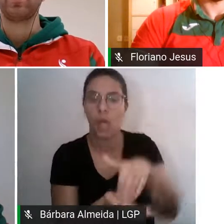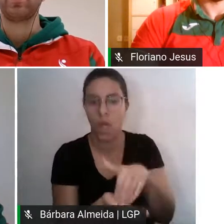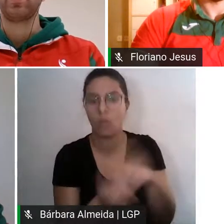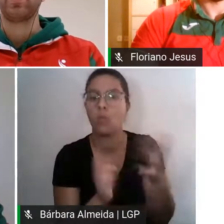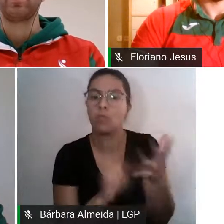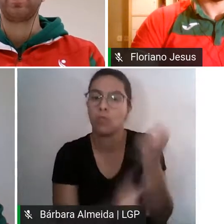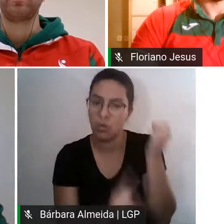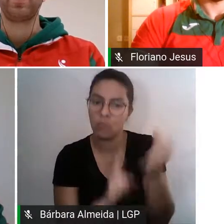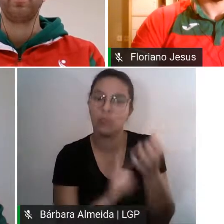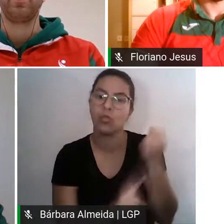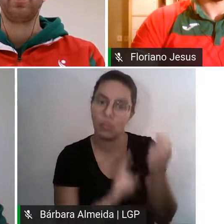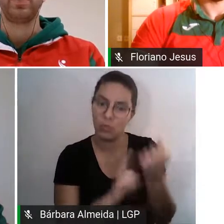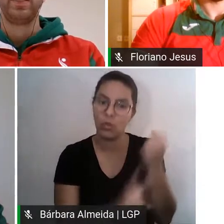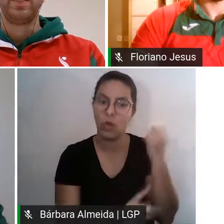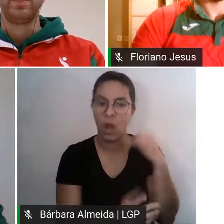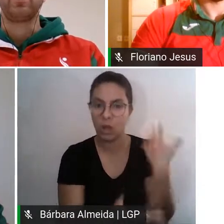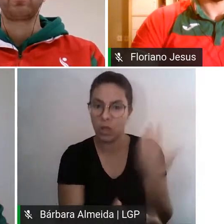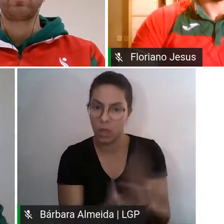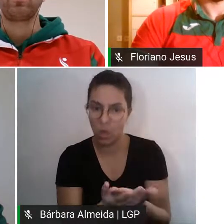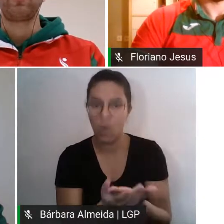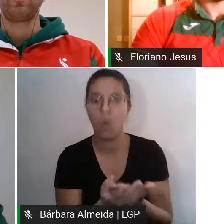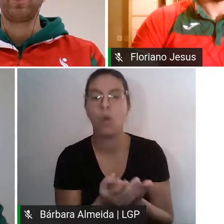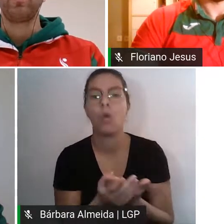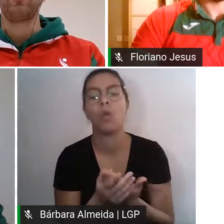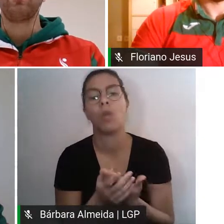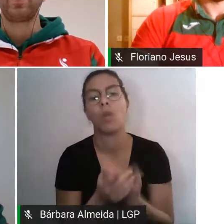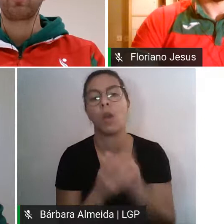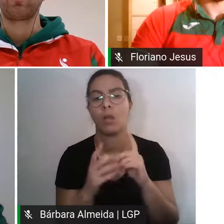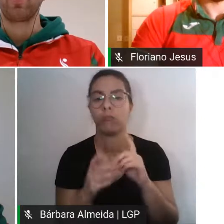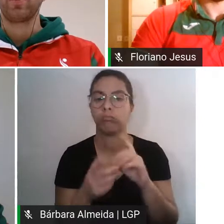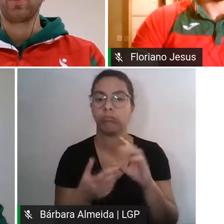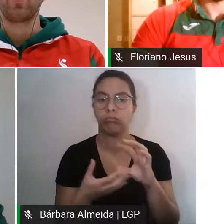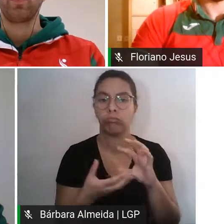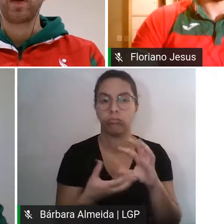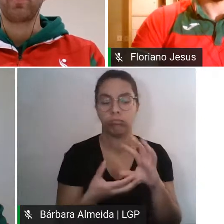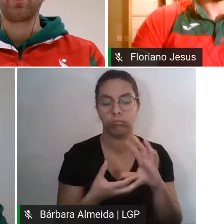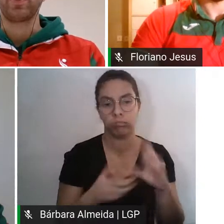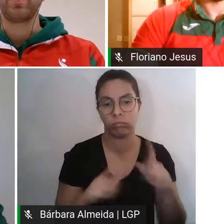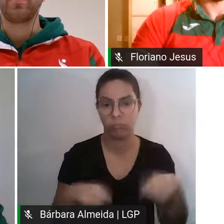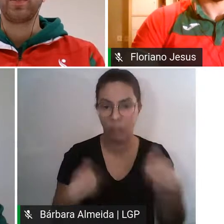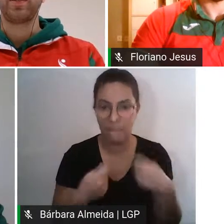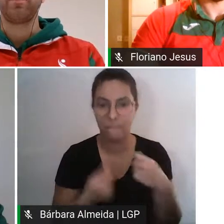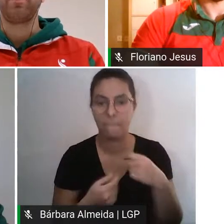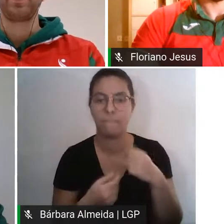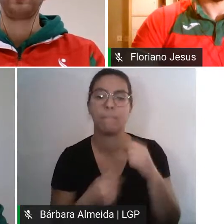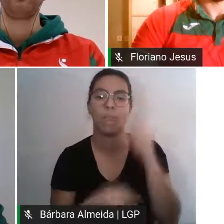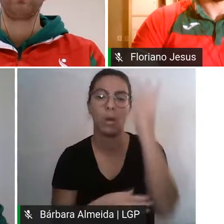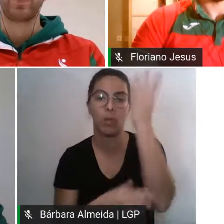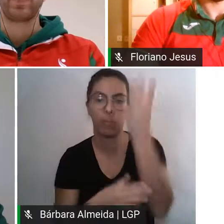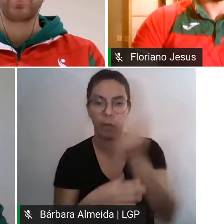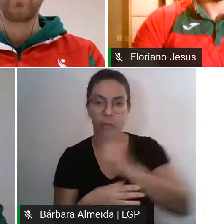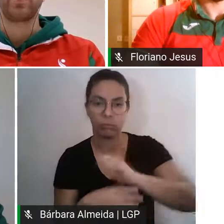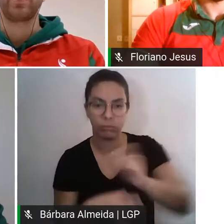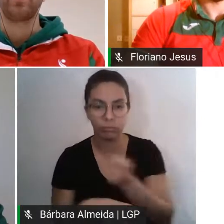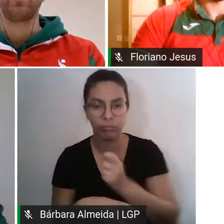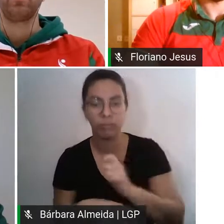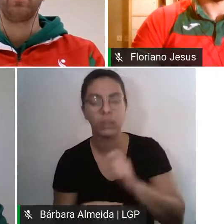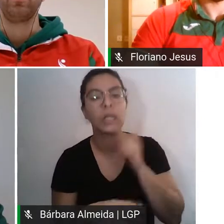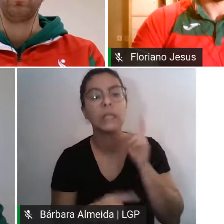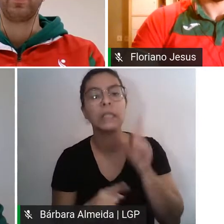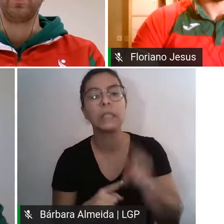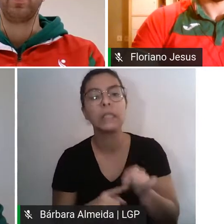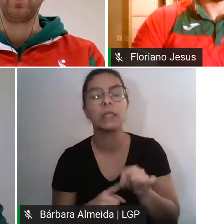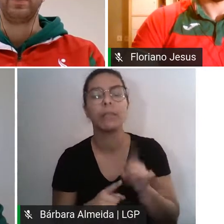nas provas de para badminton, isso foi uma ajuda super importante para divulgar esta